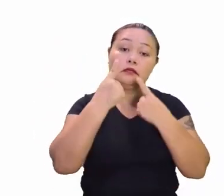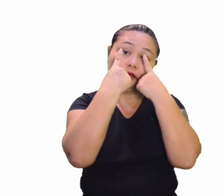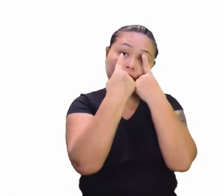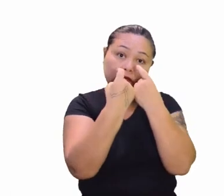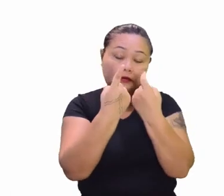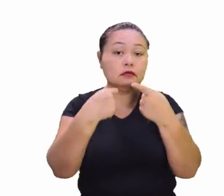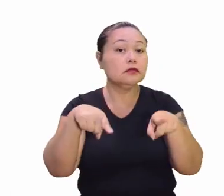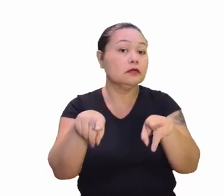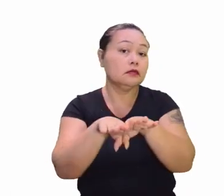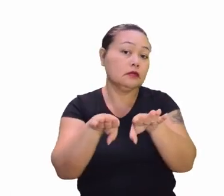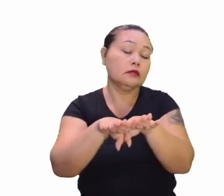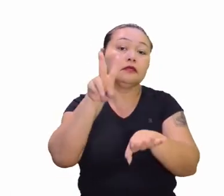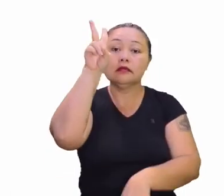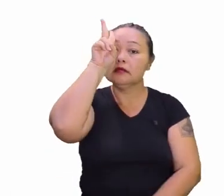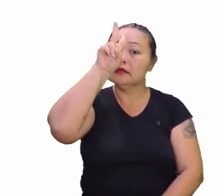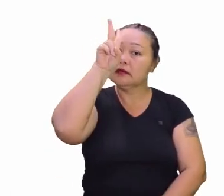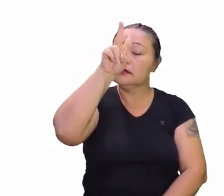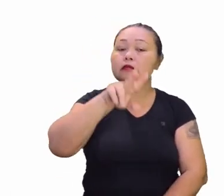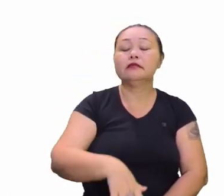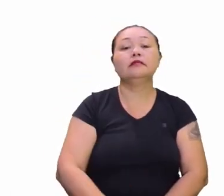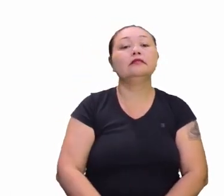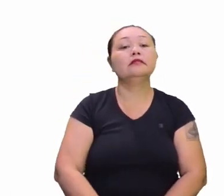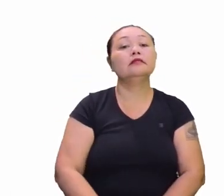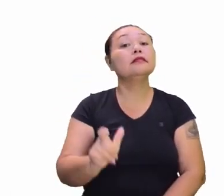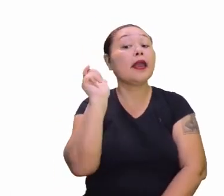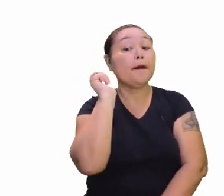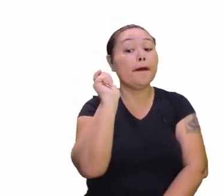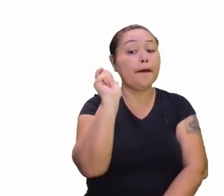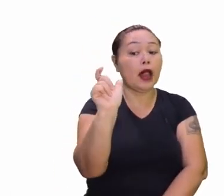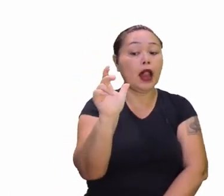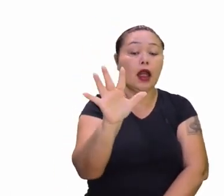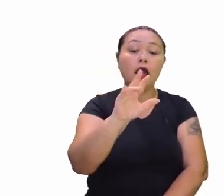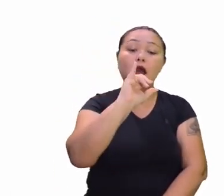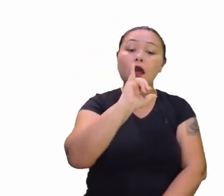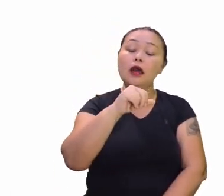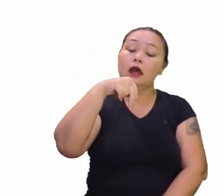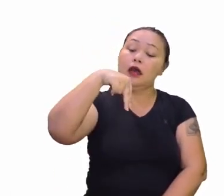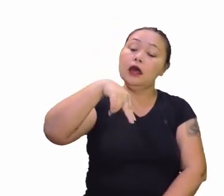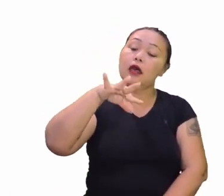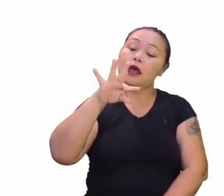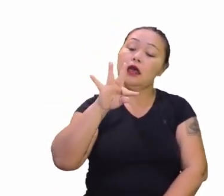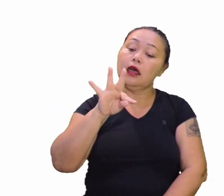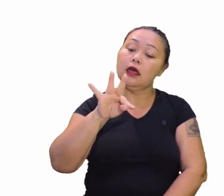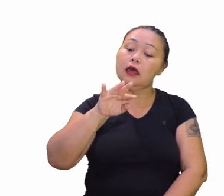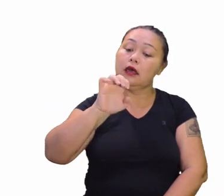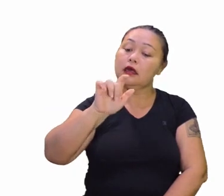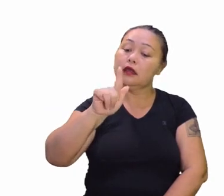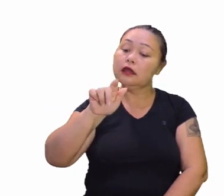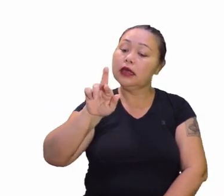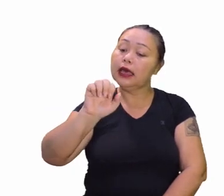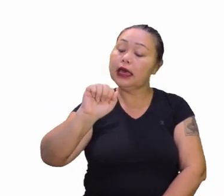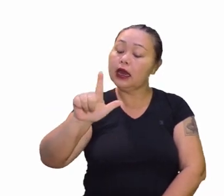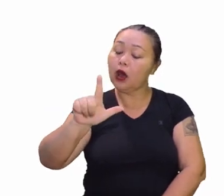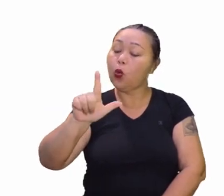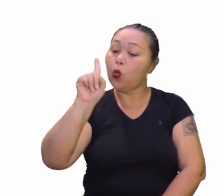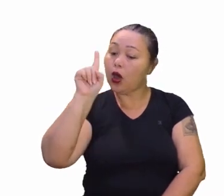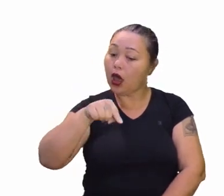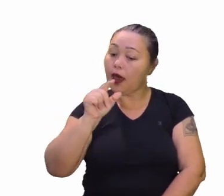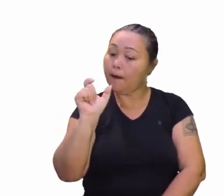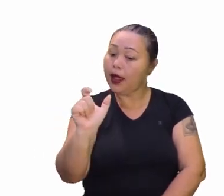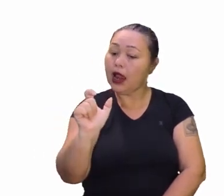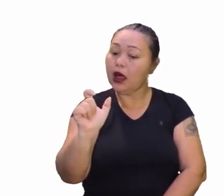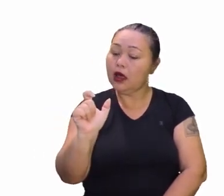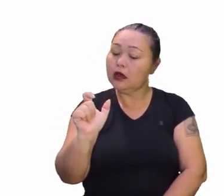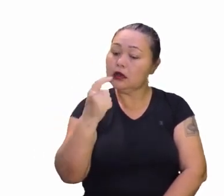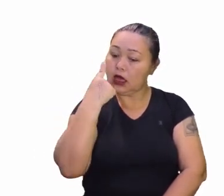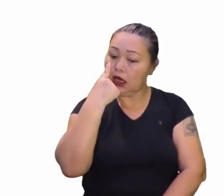também lembrar, né, que a palavra, né, integral, proteção integral. Uhum. Foi interessante você ter